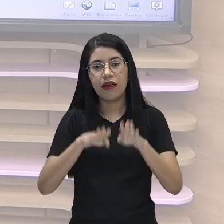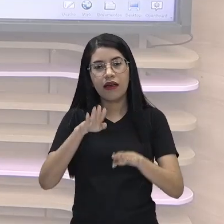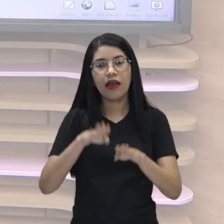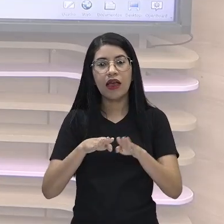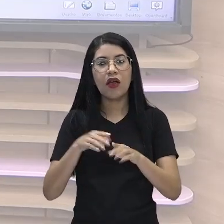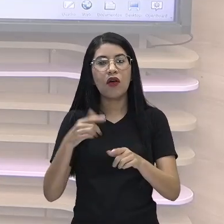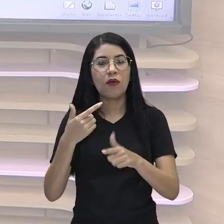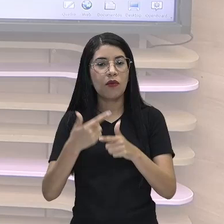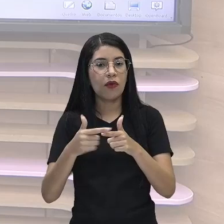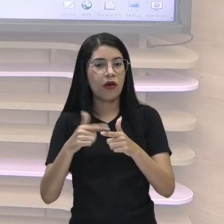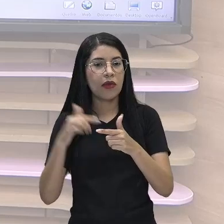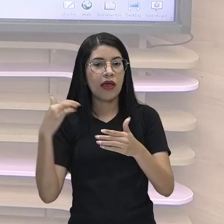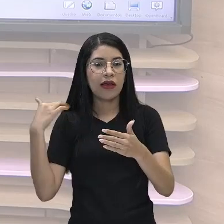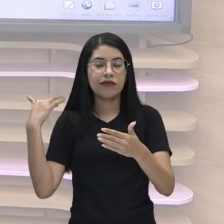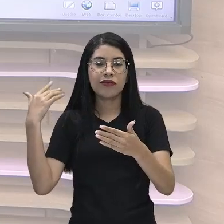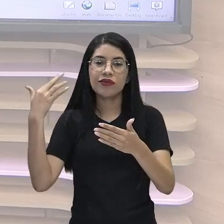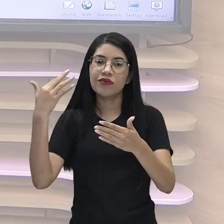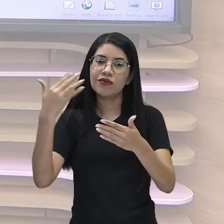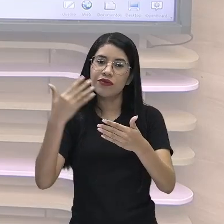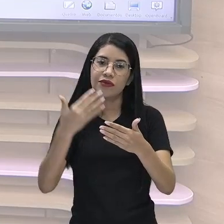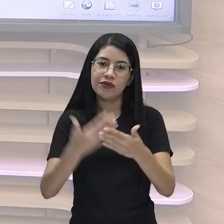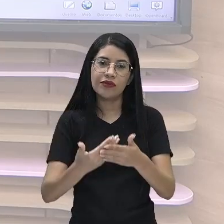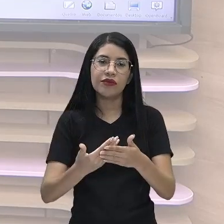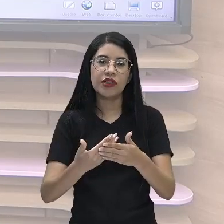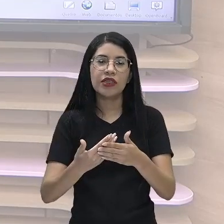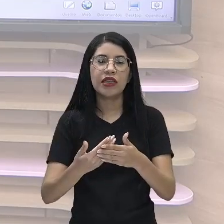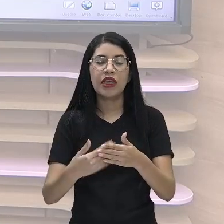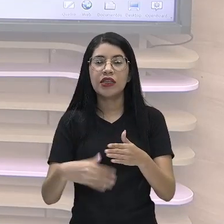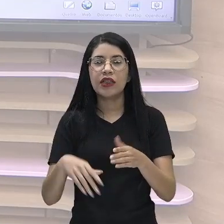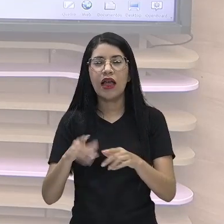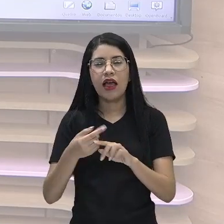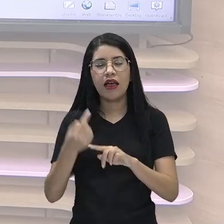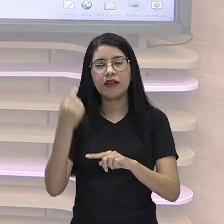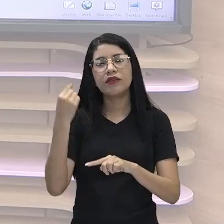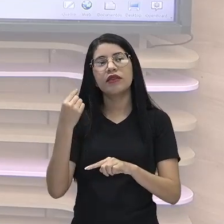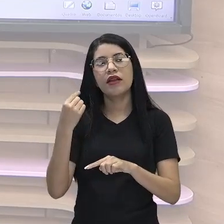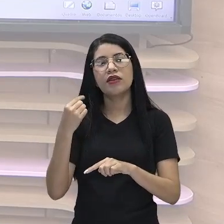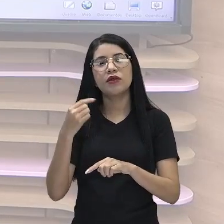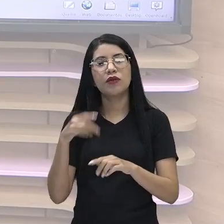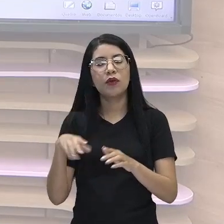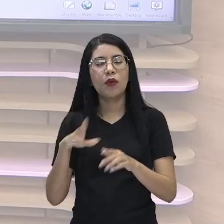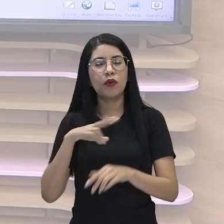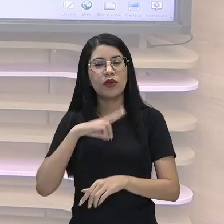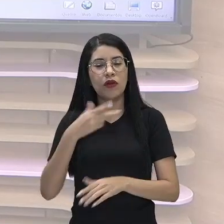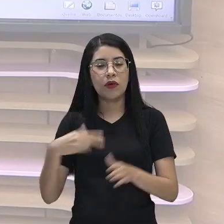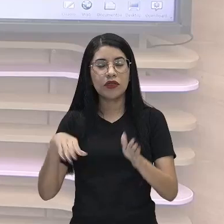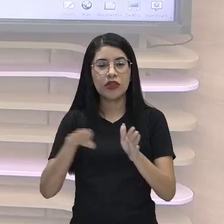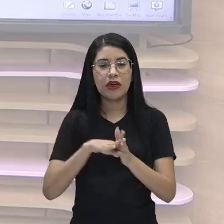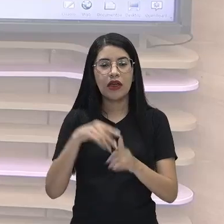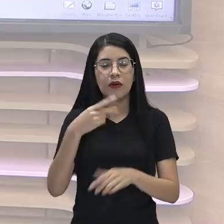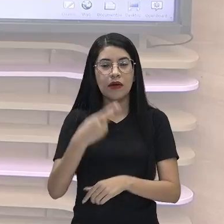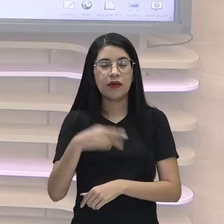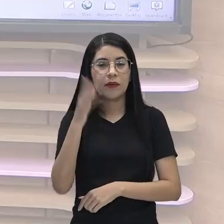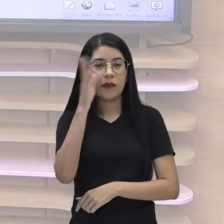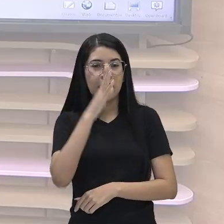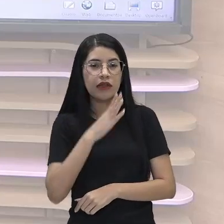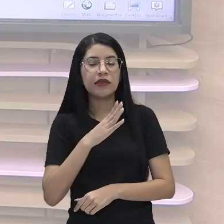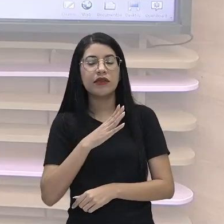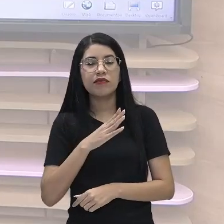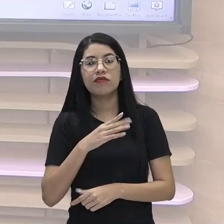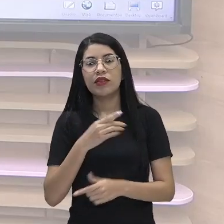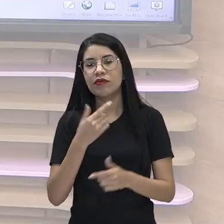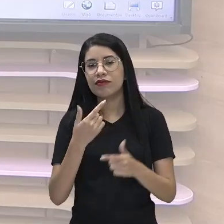aí ao longo da história, né, desde o período da chegada dos europeus, essa distribuição de renda, as capitanias hereditárias. Então, a gente poderia ficar